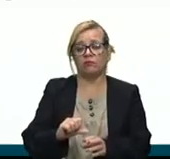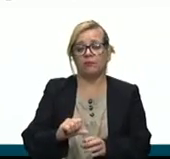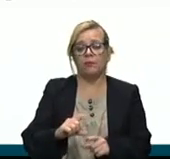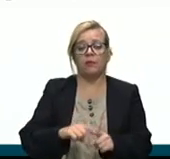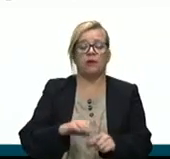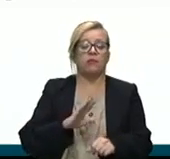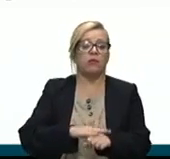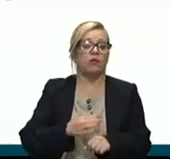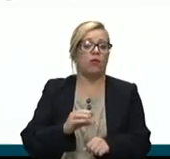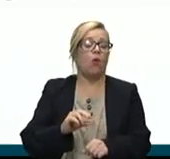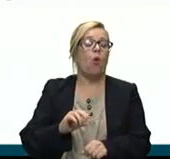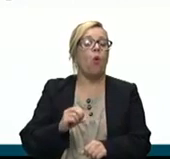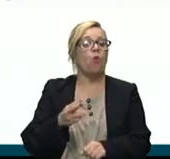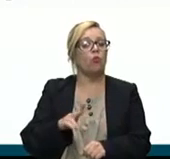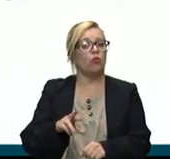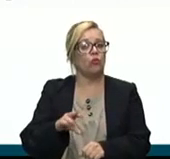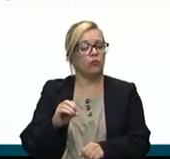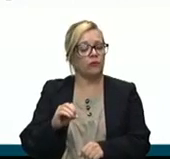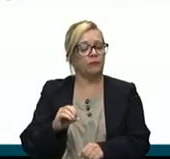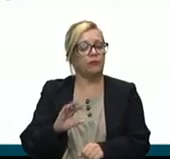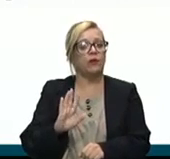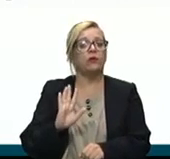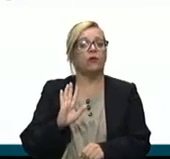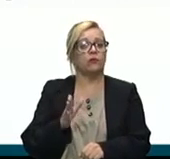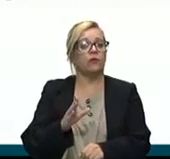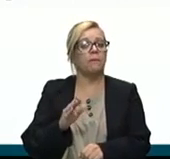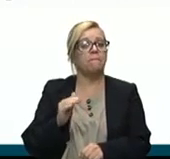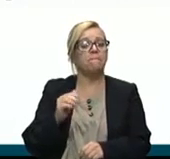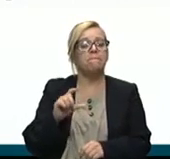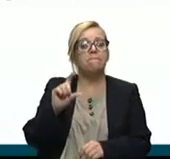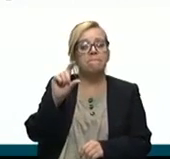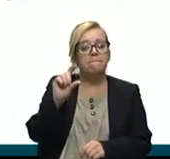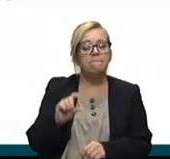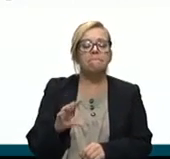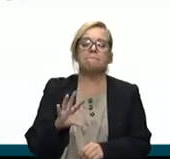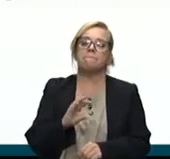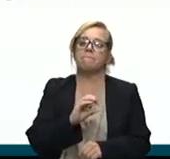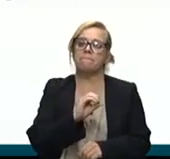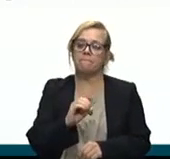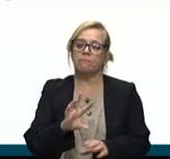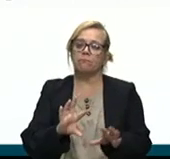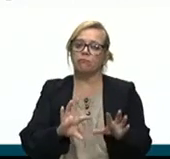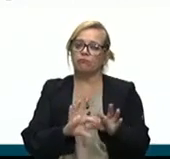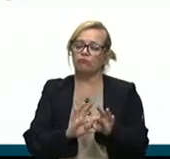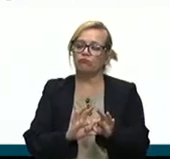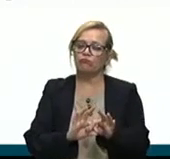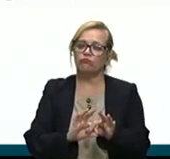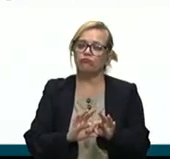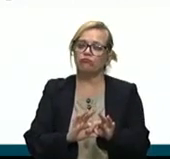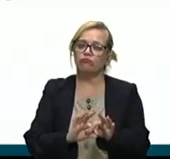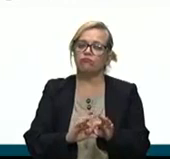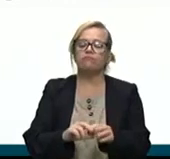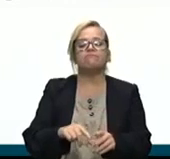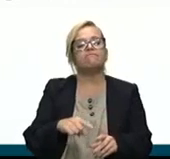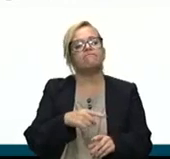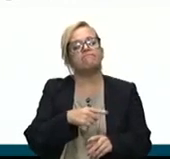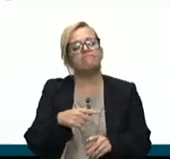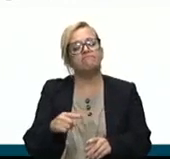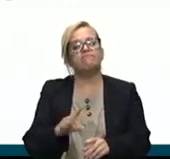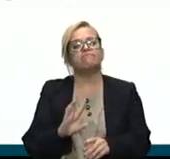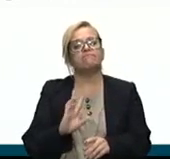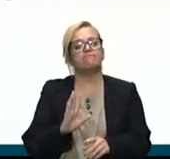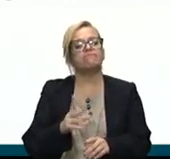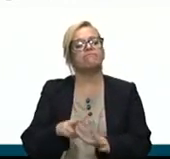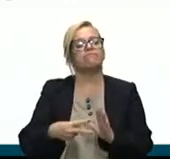maior ou igual que zero. Se for menor que zero, correlação negativa significante. Então,